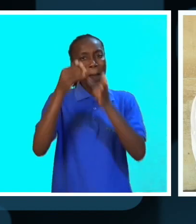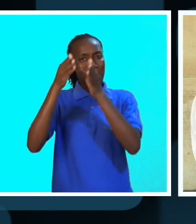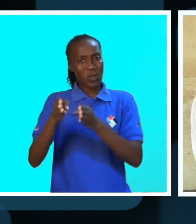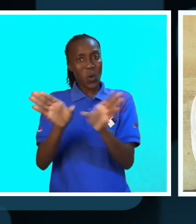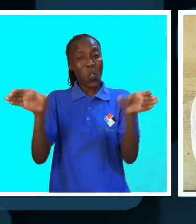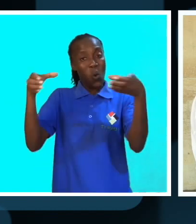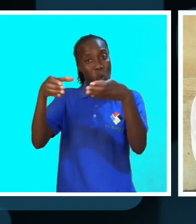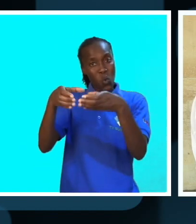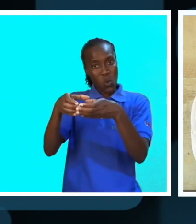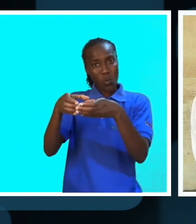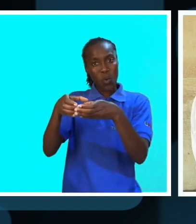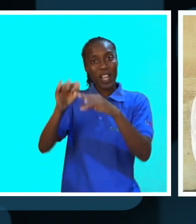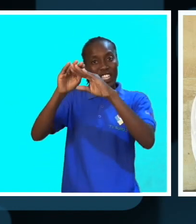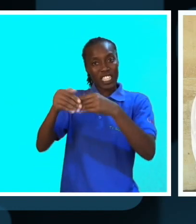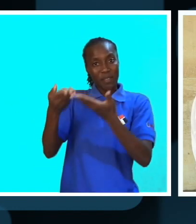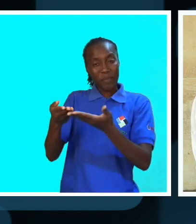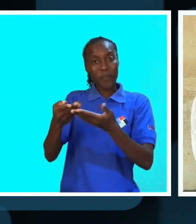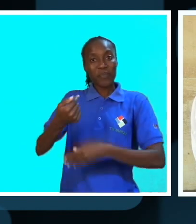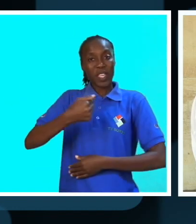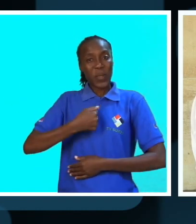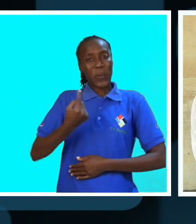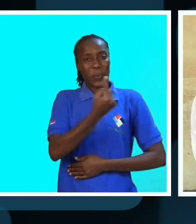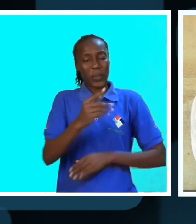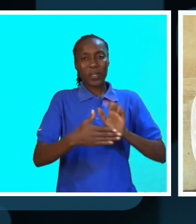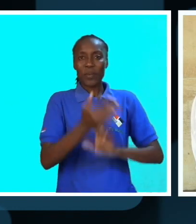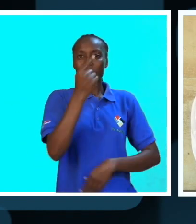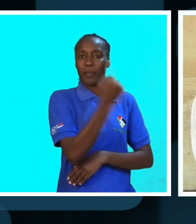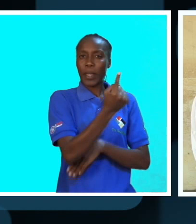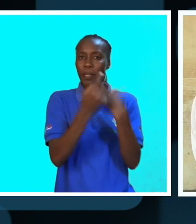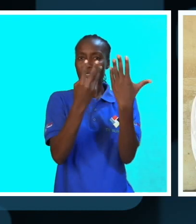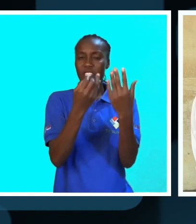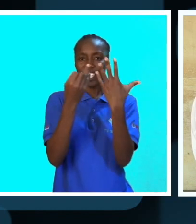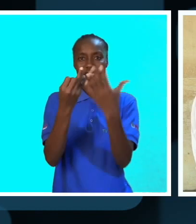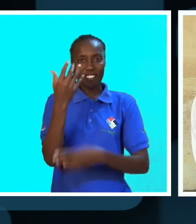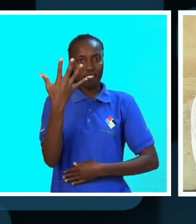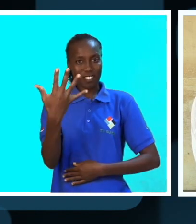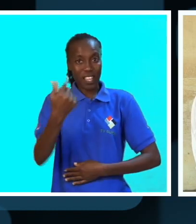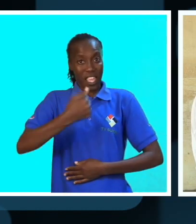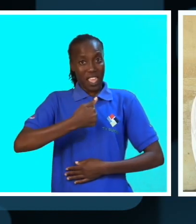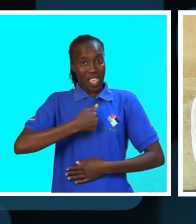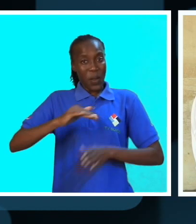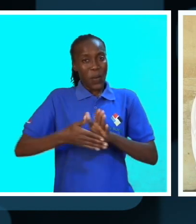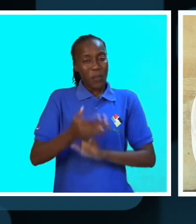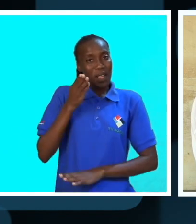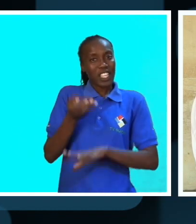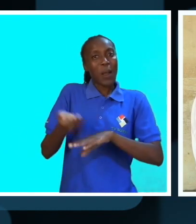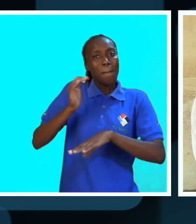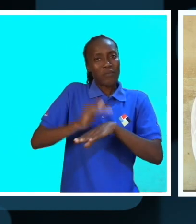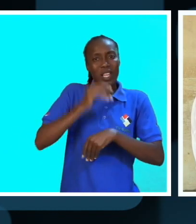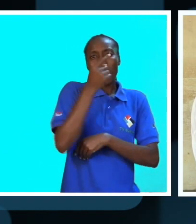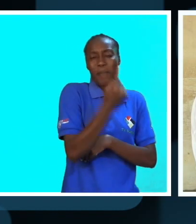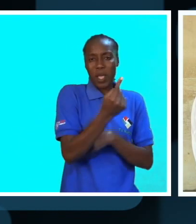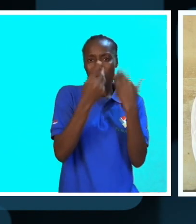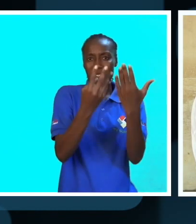aqui, do conjunto onde nós estamos, porque fui o único que comecei em 75. Eu iniciei essa